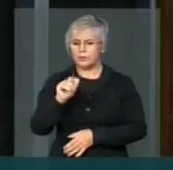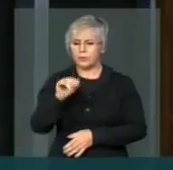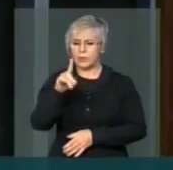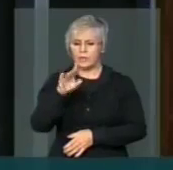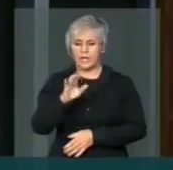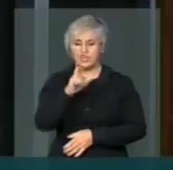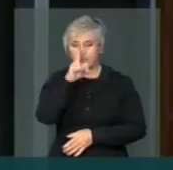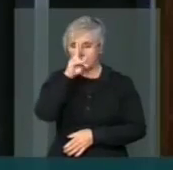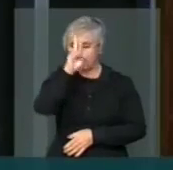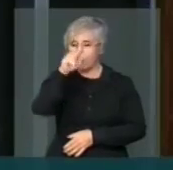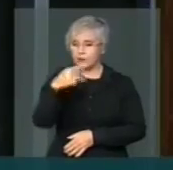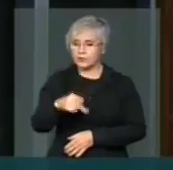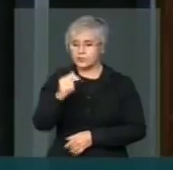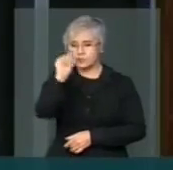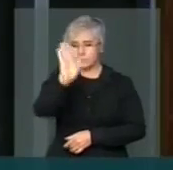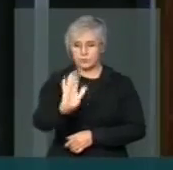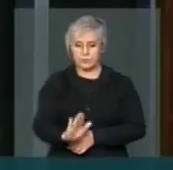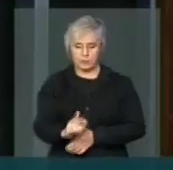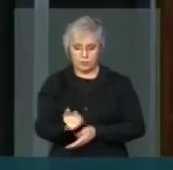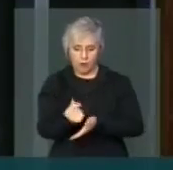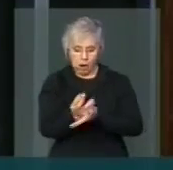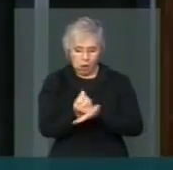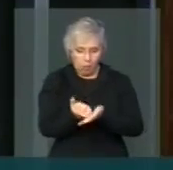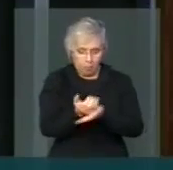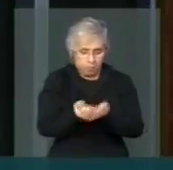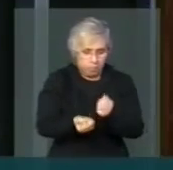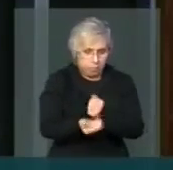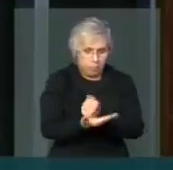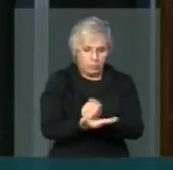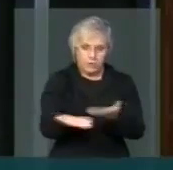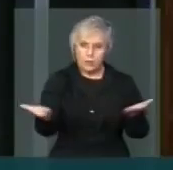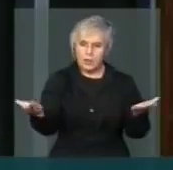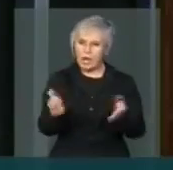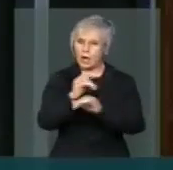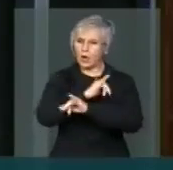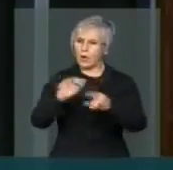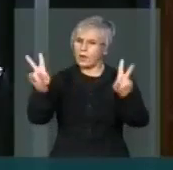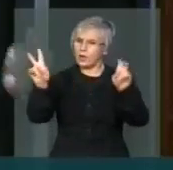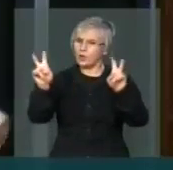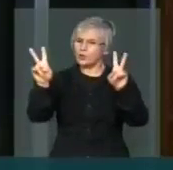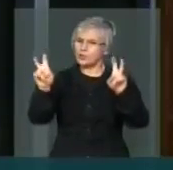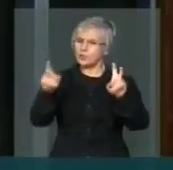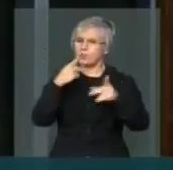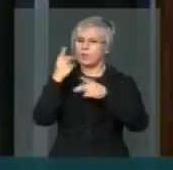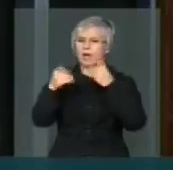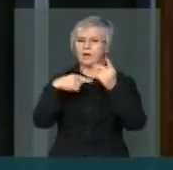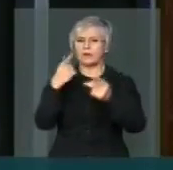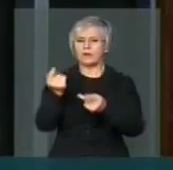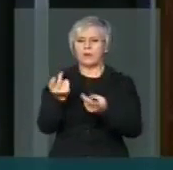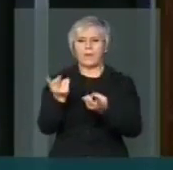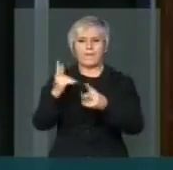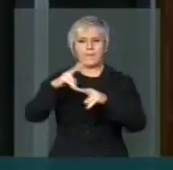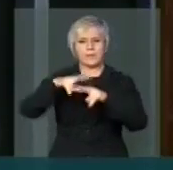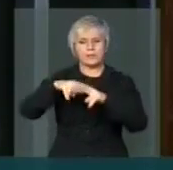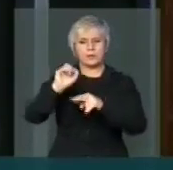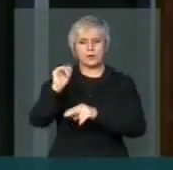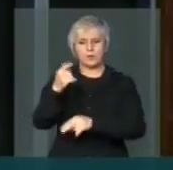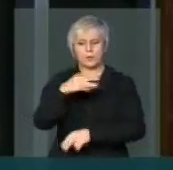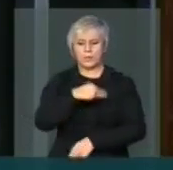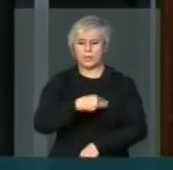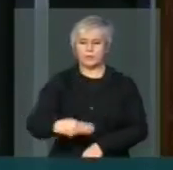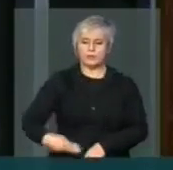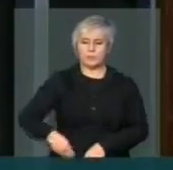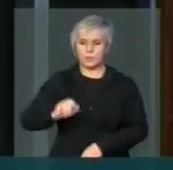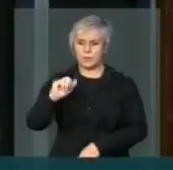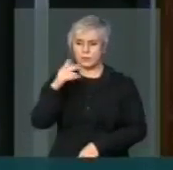Brasil. Agora, o que toma conta do noticiário é a prisão do ex-ministro e ex-deputado, muitos de